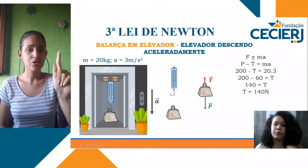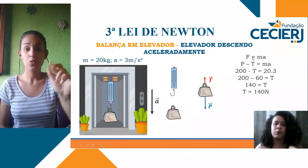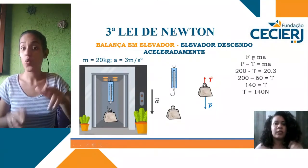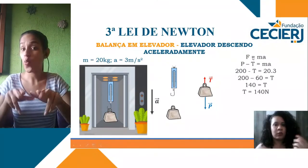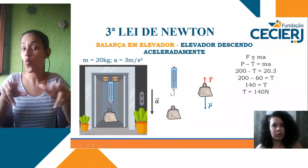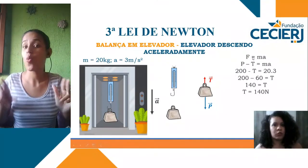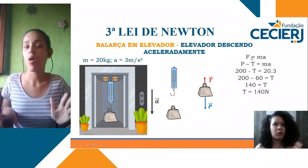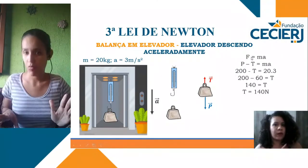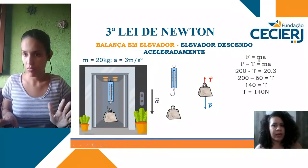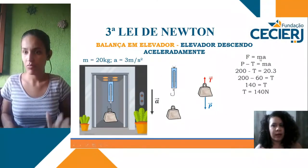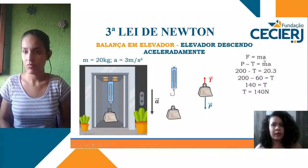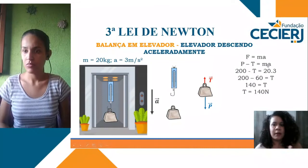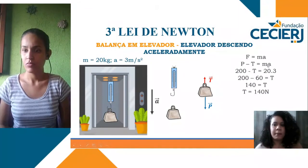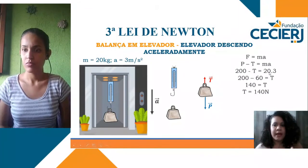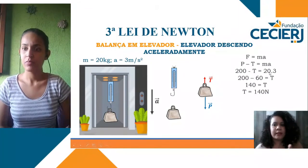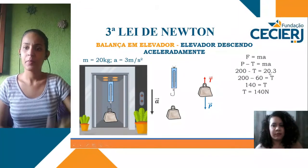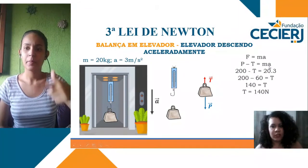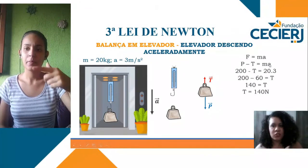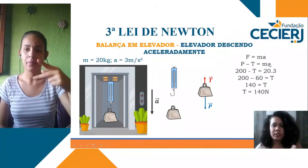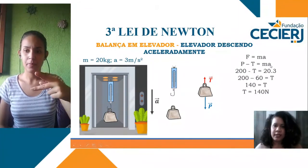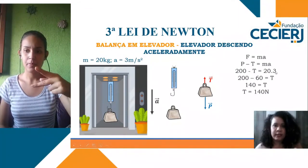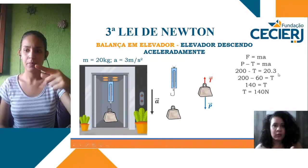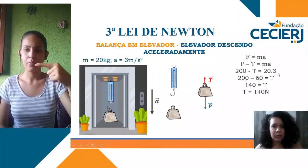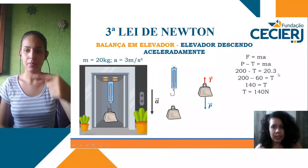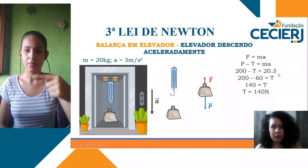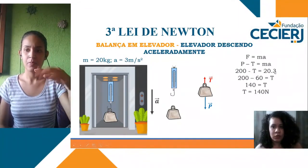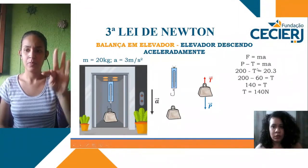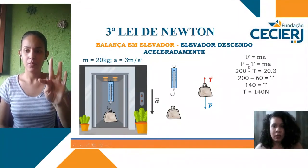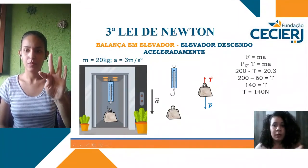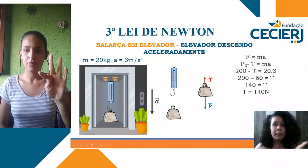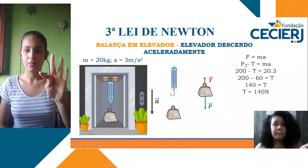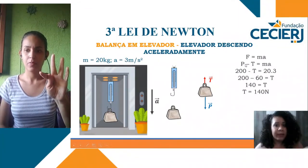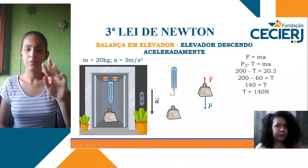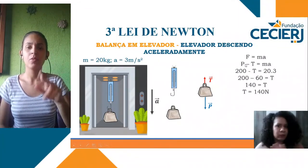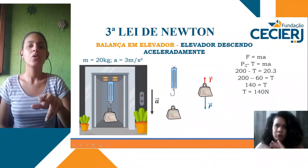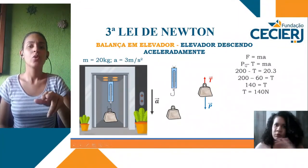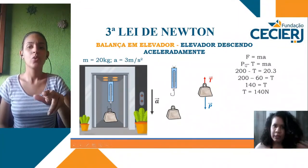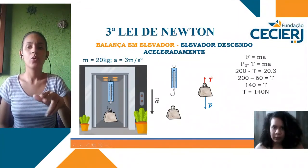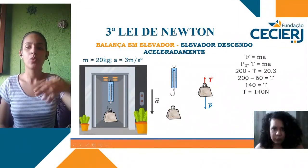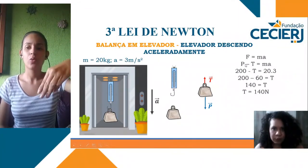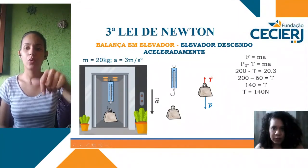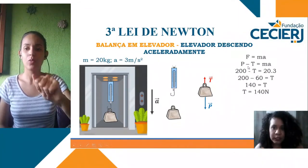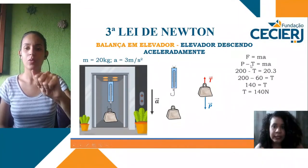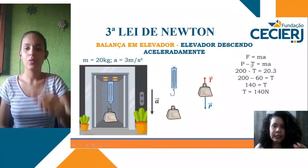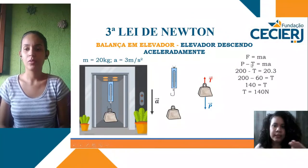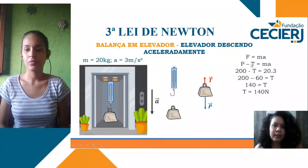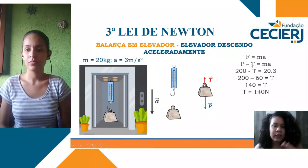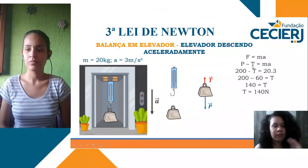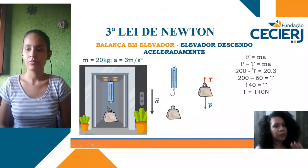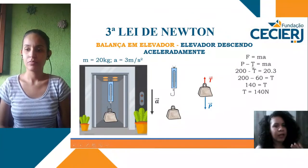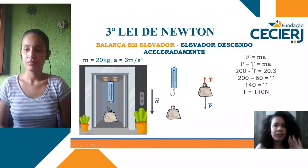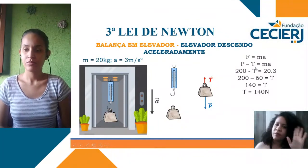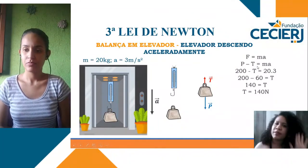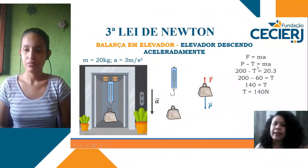aqui força resultante igual a MA, massa 20, aceleração 3, peso 200, e a tração